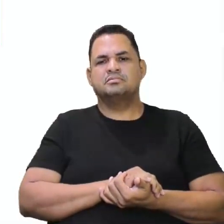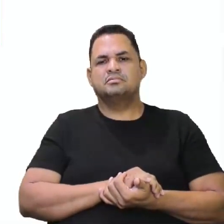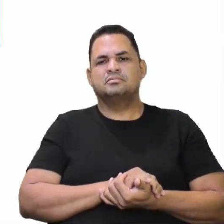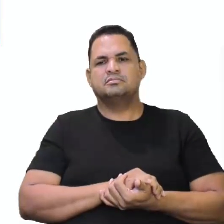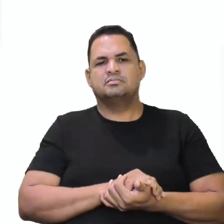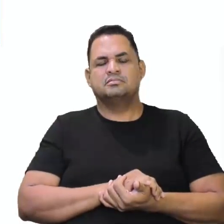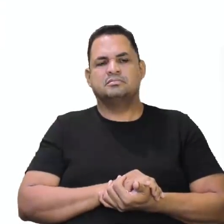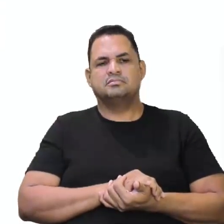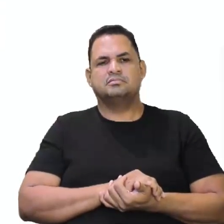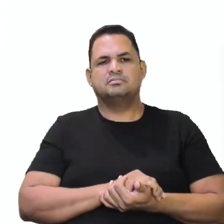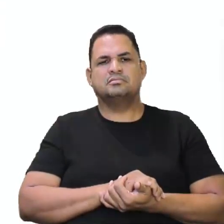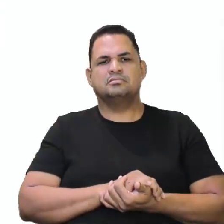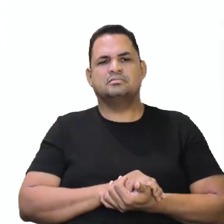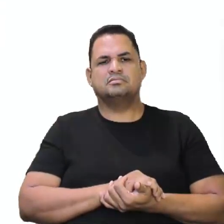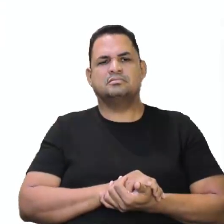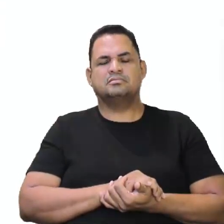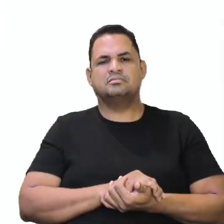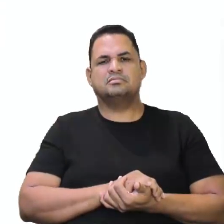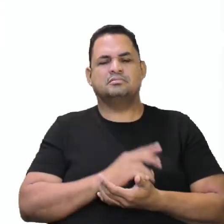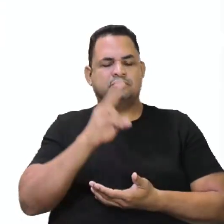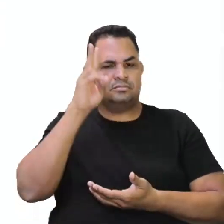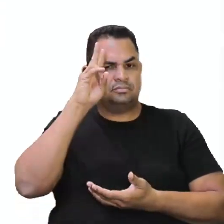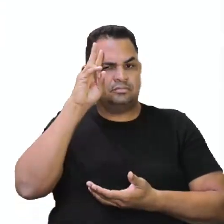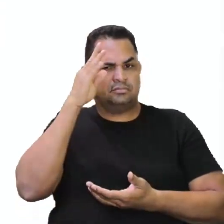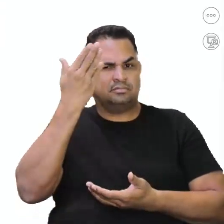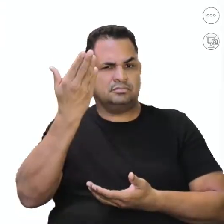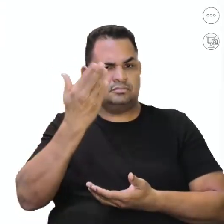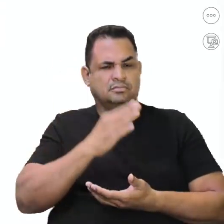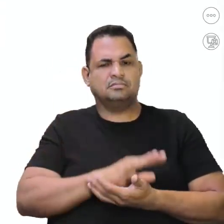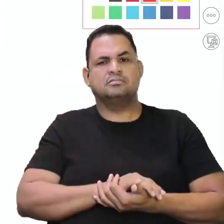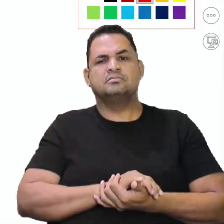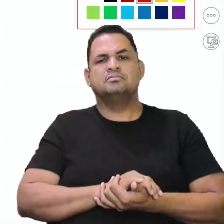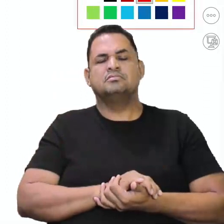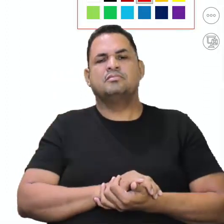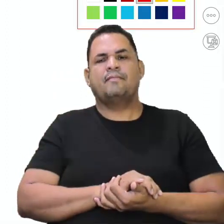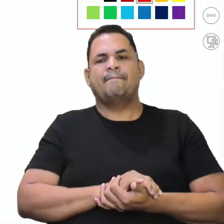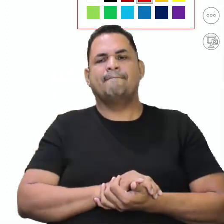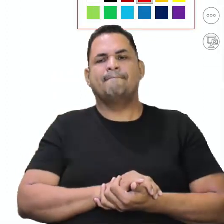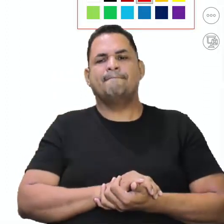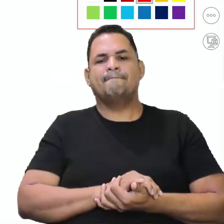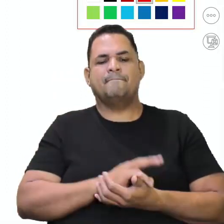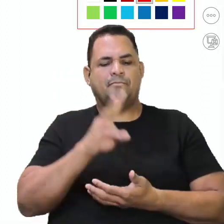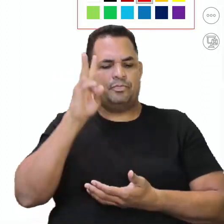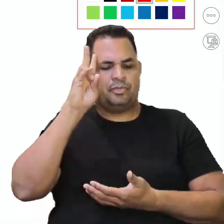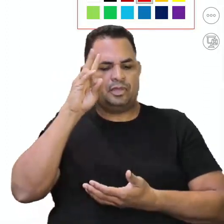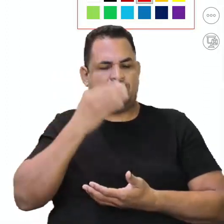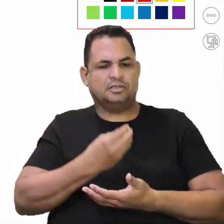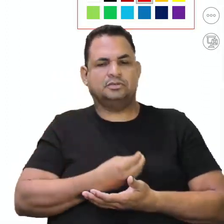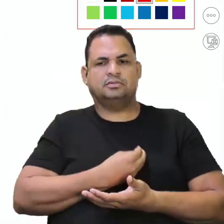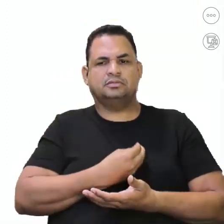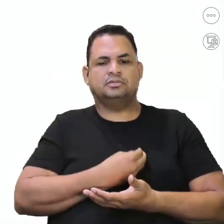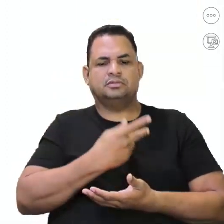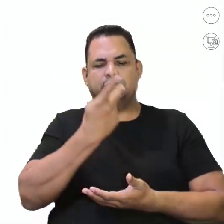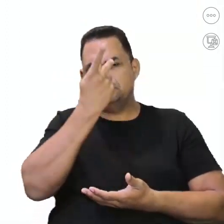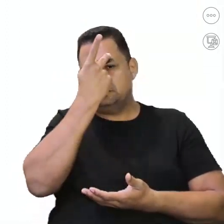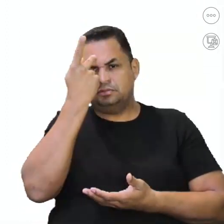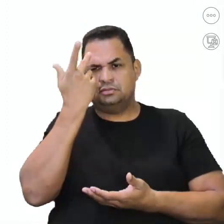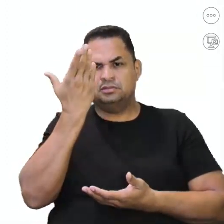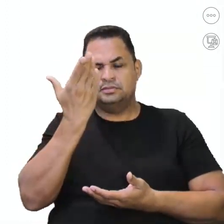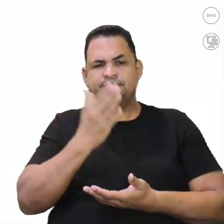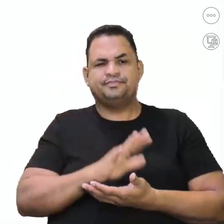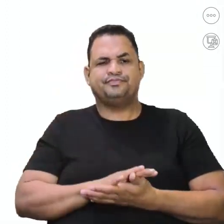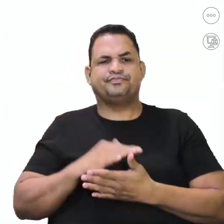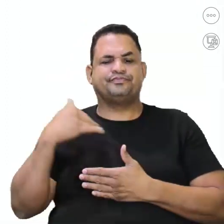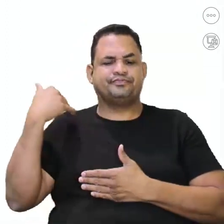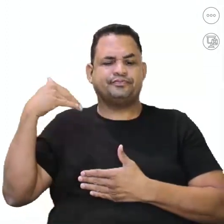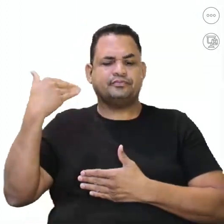profile, exceto, lembra que a gente viu lá que fala sobre coisas da vida da pessoa que está